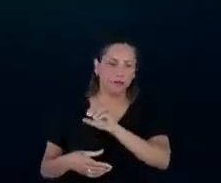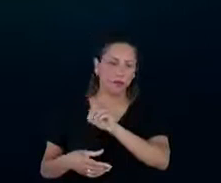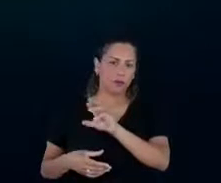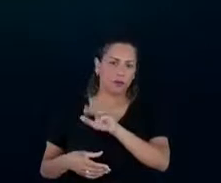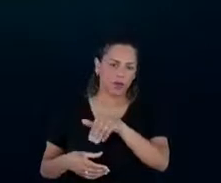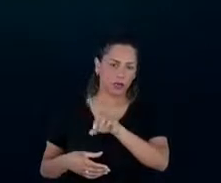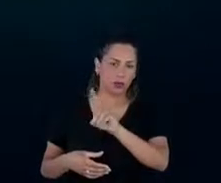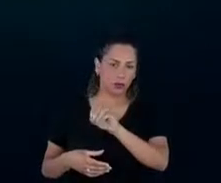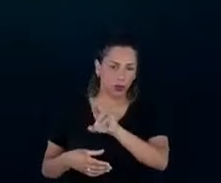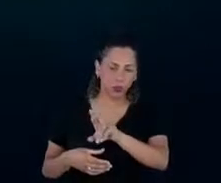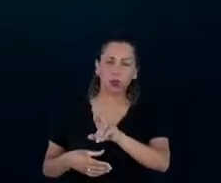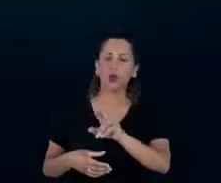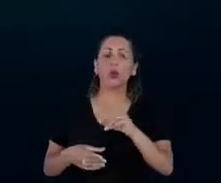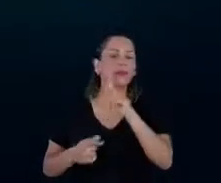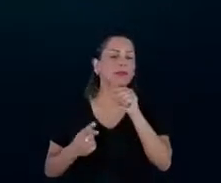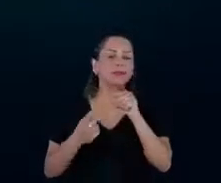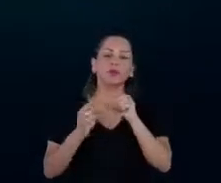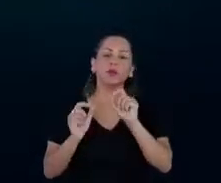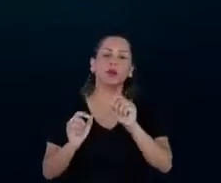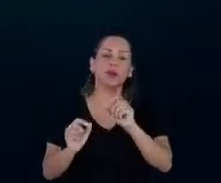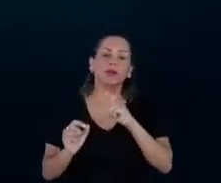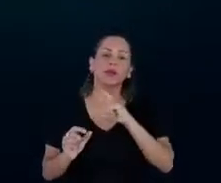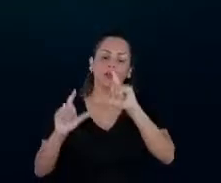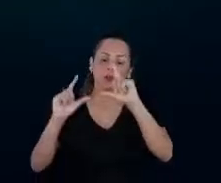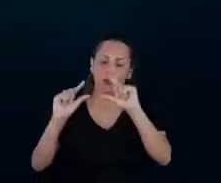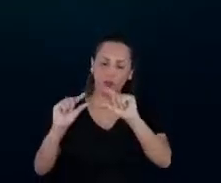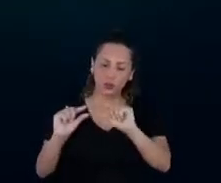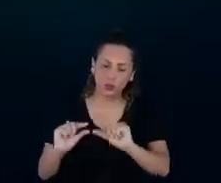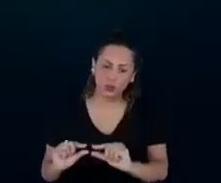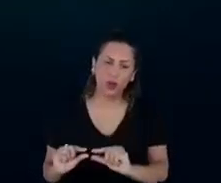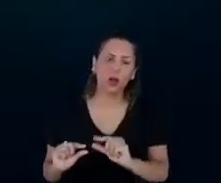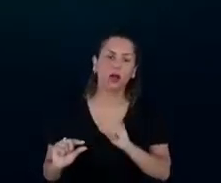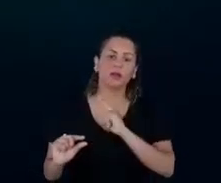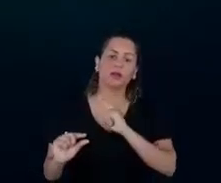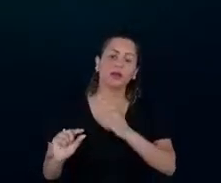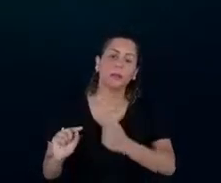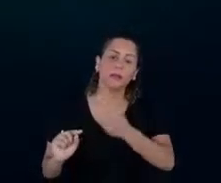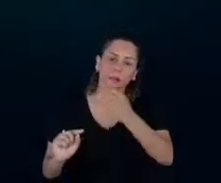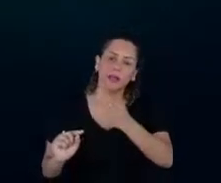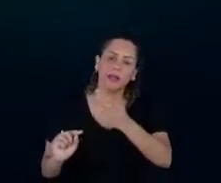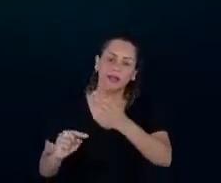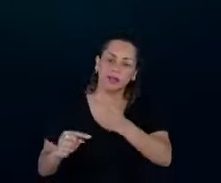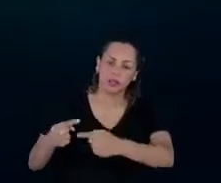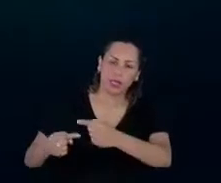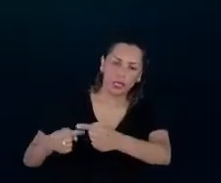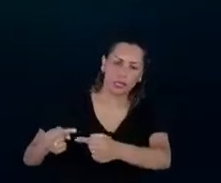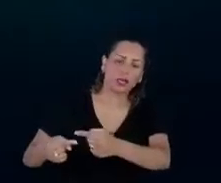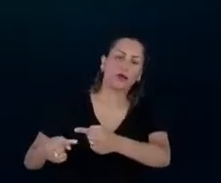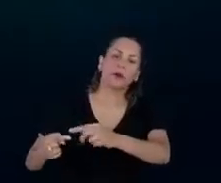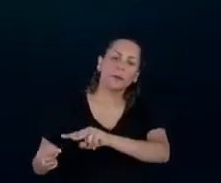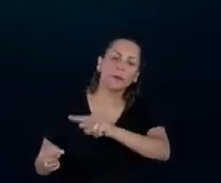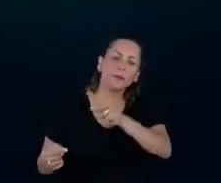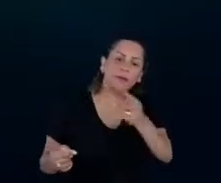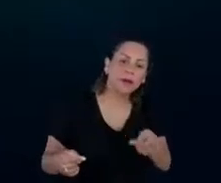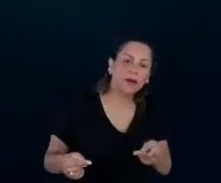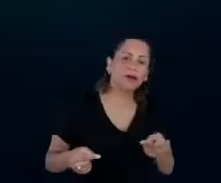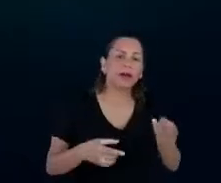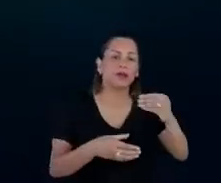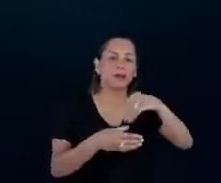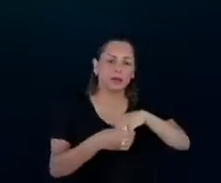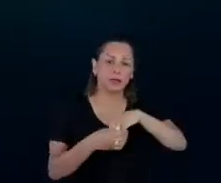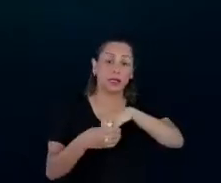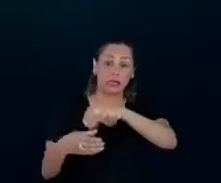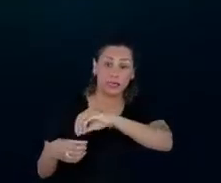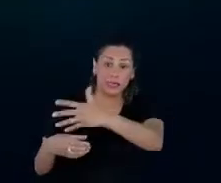reduzir o tamanho, né? Saindo da primeira geração do reformador externo, indo para o reformador interno.